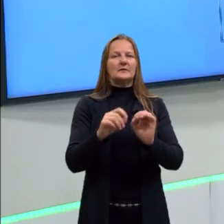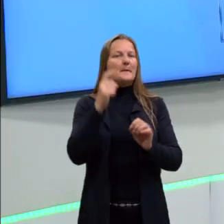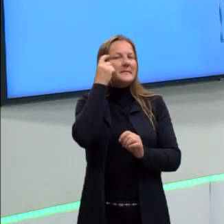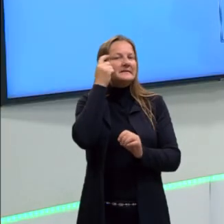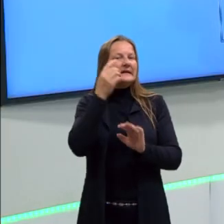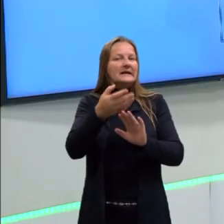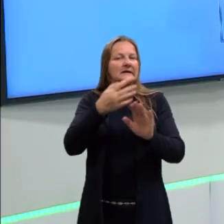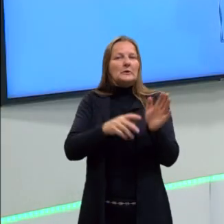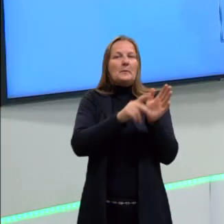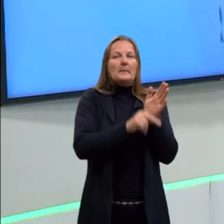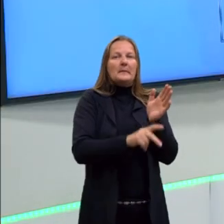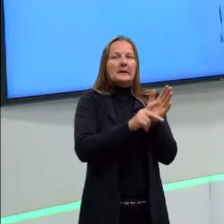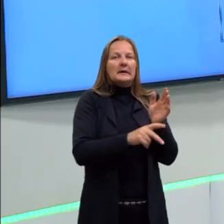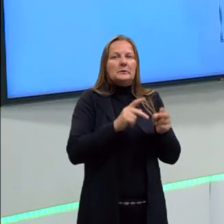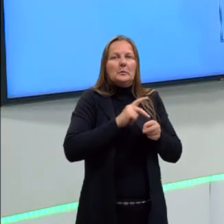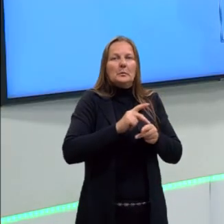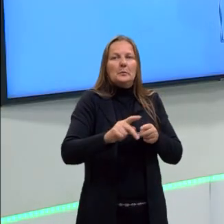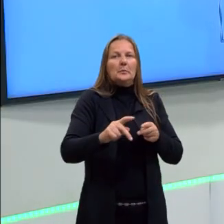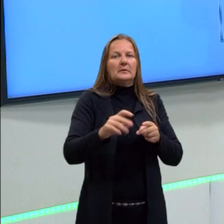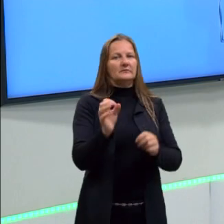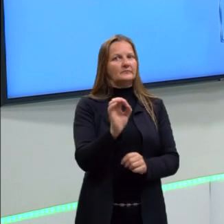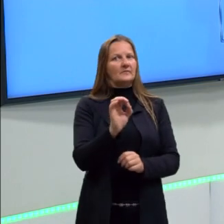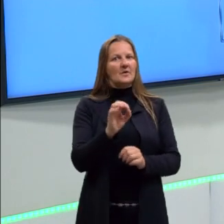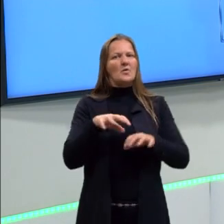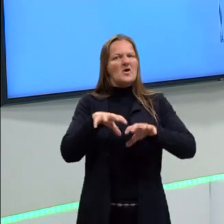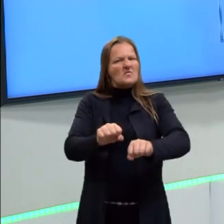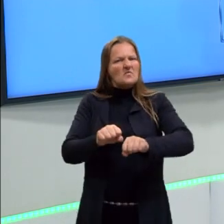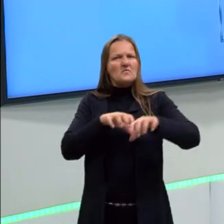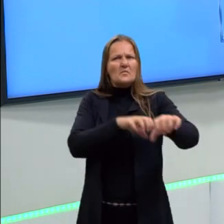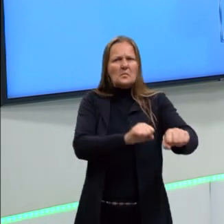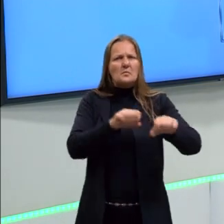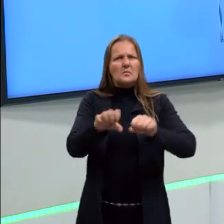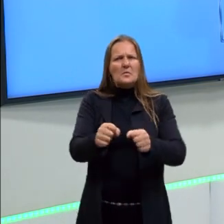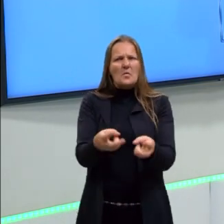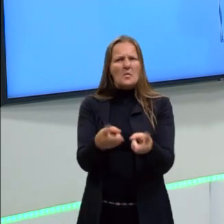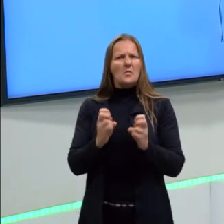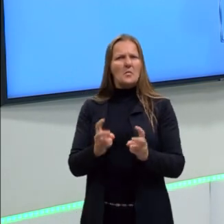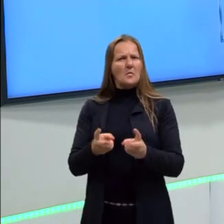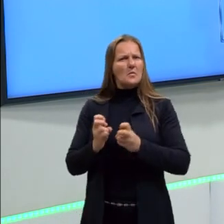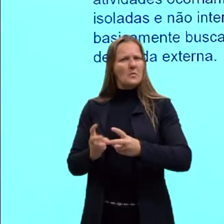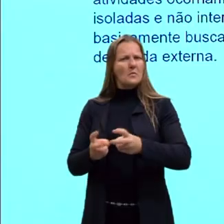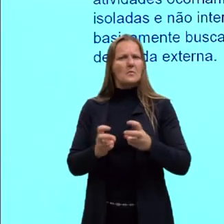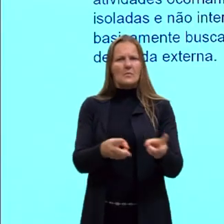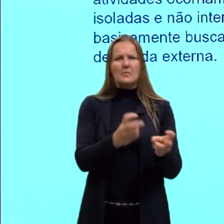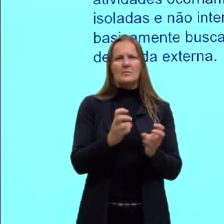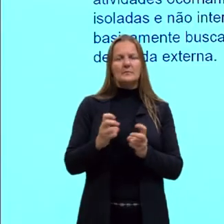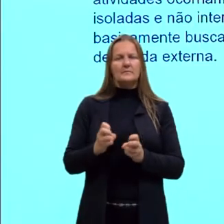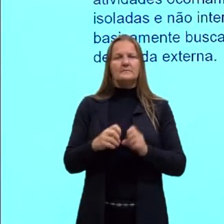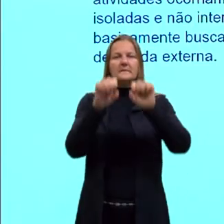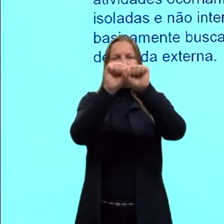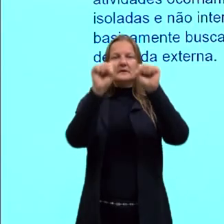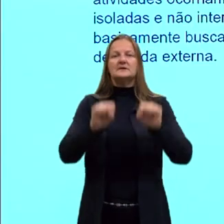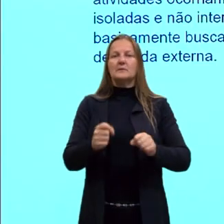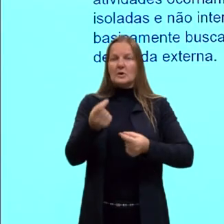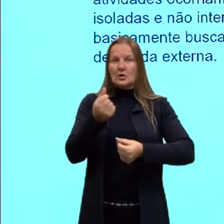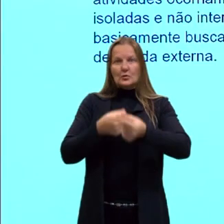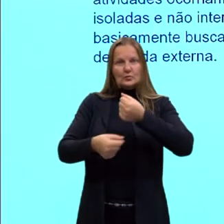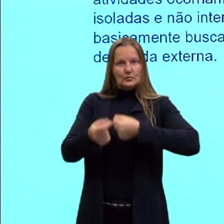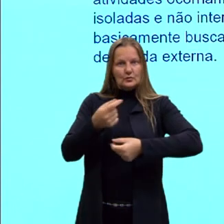pensada né o planificada não foi esporádico né qual conta SOS os sistemas econômicos